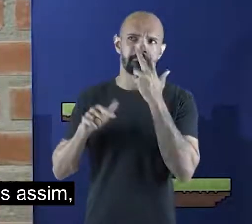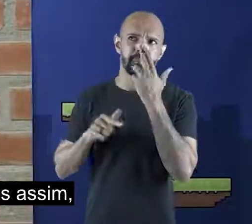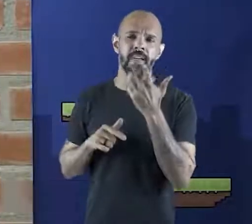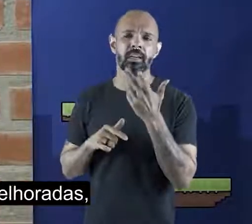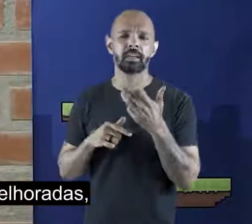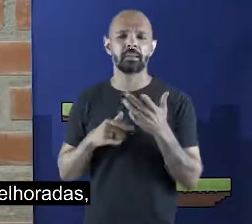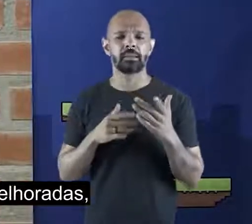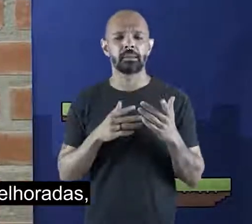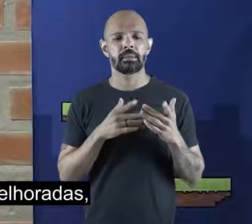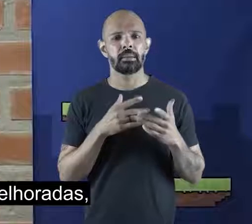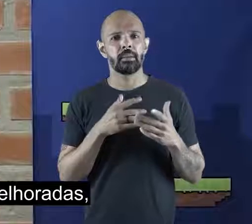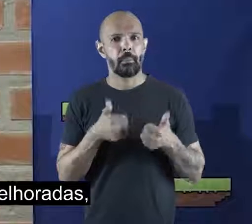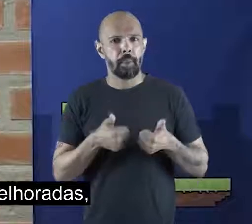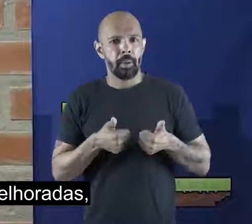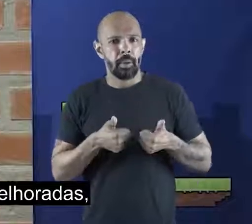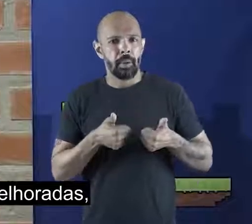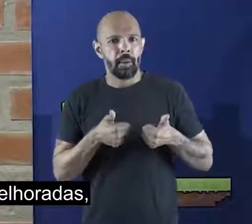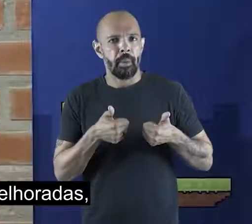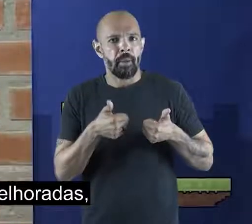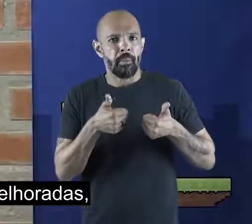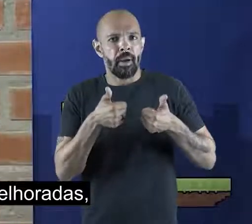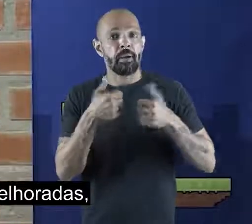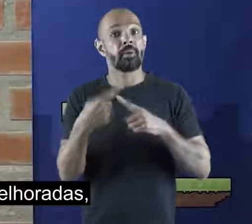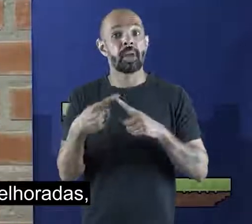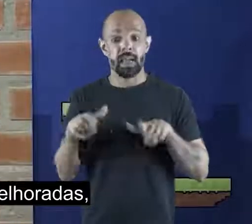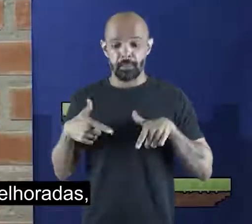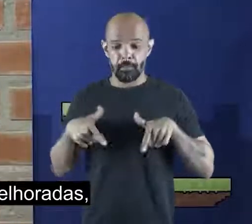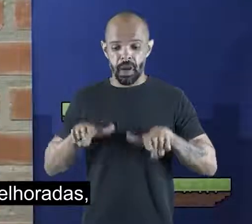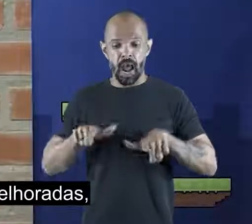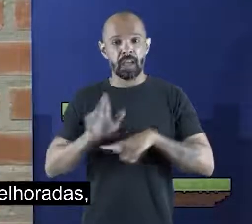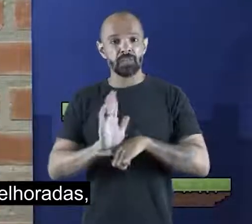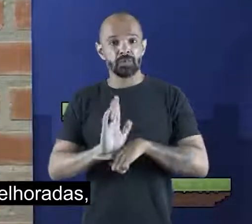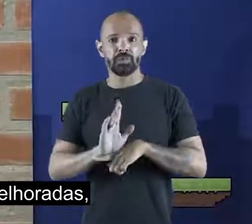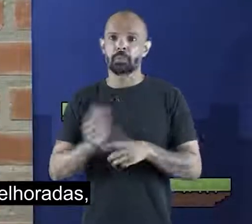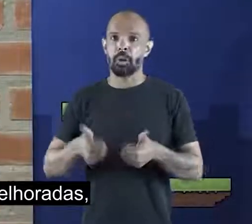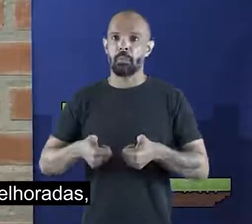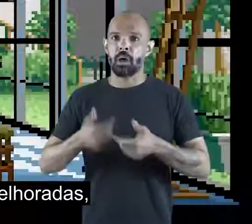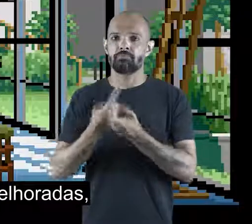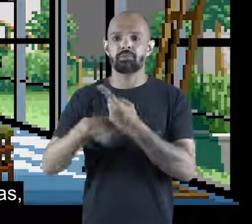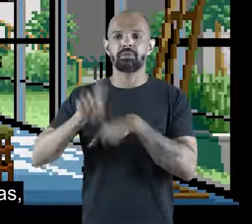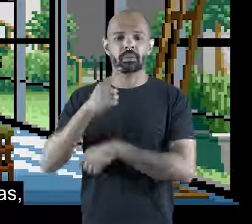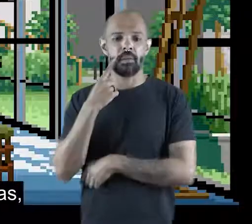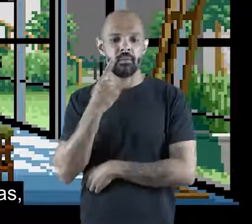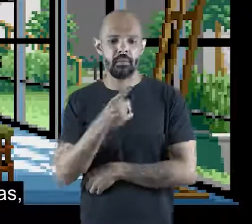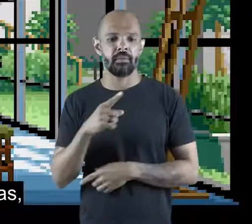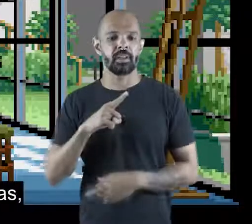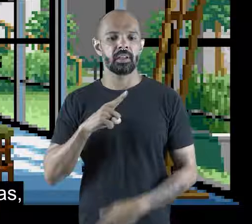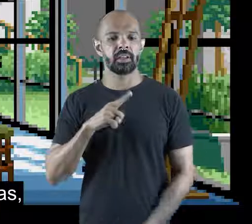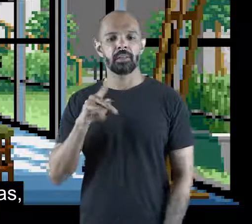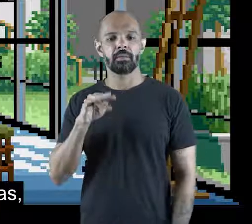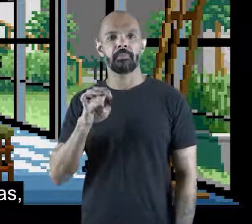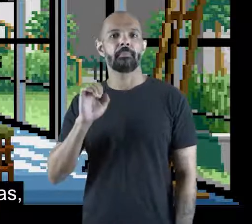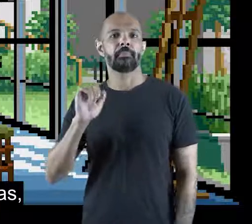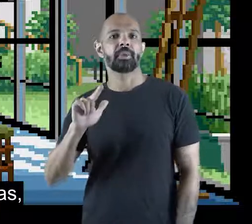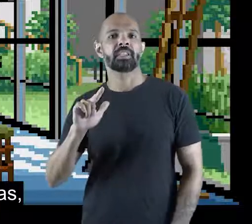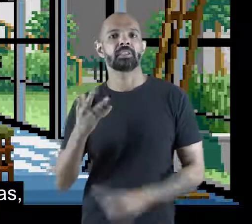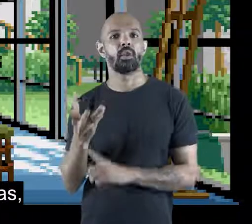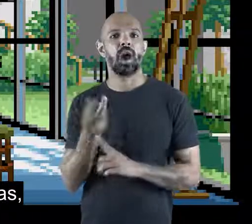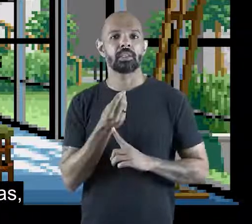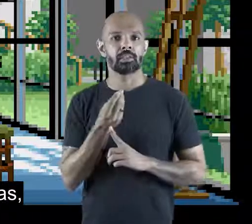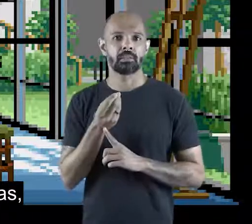assim, sendo melhorada à medida que as placas de vídeo foram sendo melhoradas. Você conseguiu fazer pixel arts mais